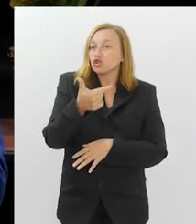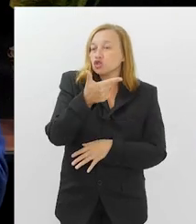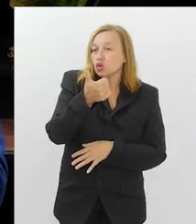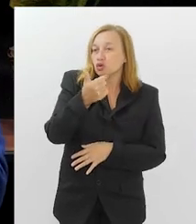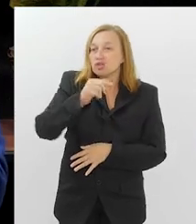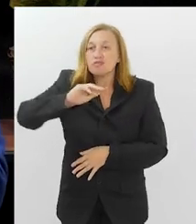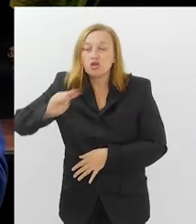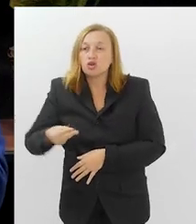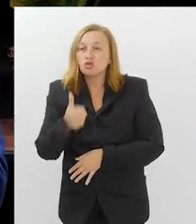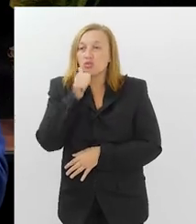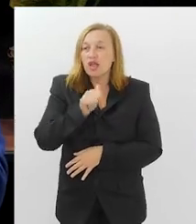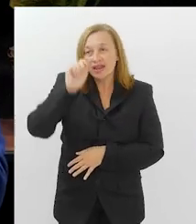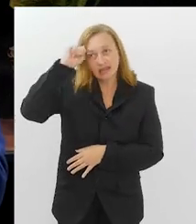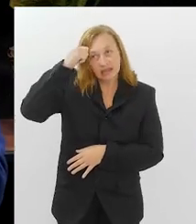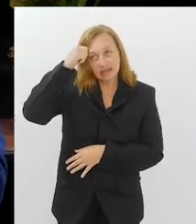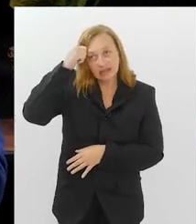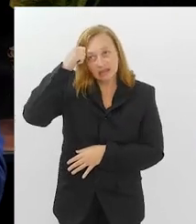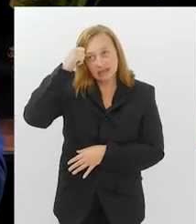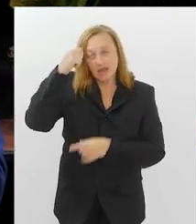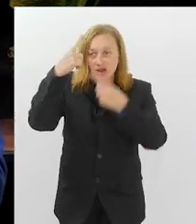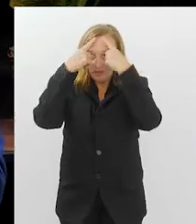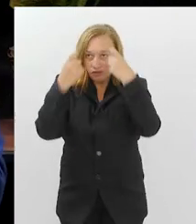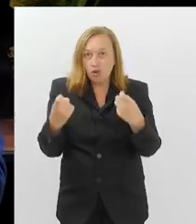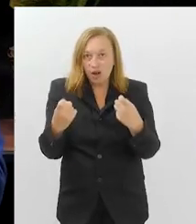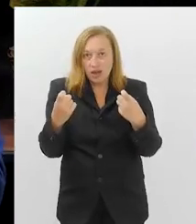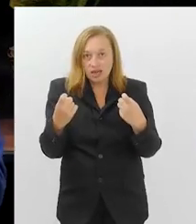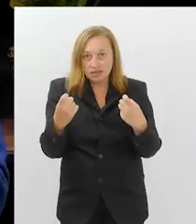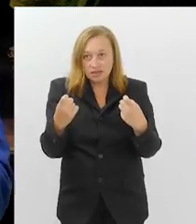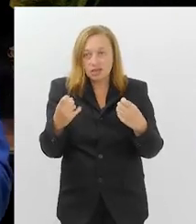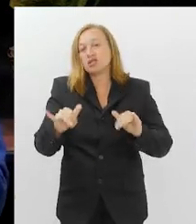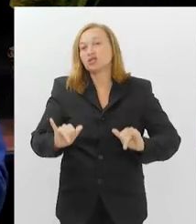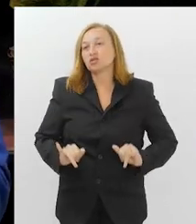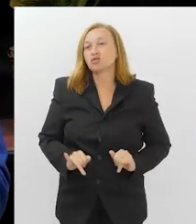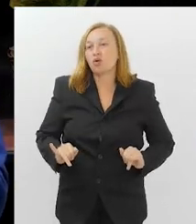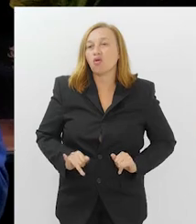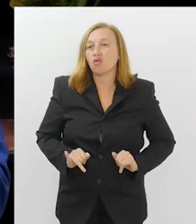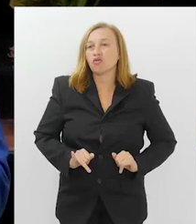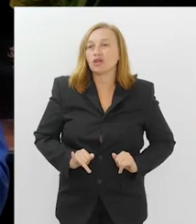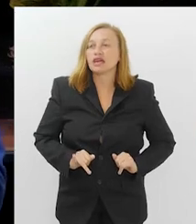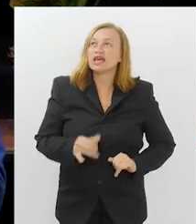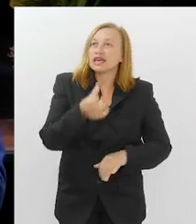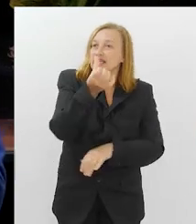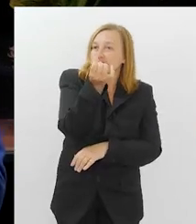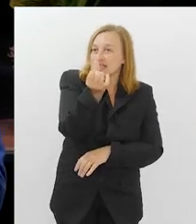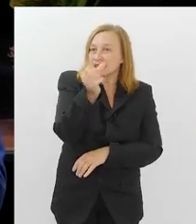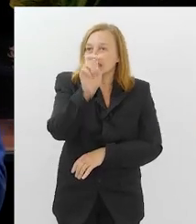12 milhões de mulheres negras já foram vítimas de violência, correspondendo no universo